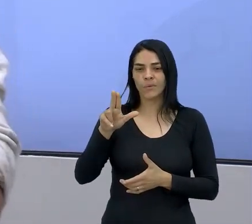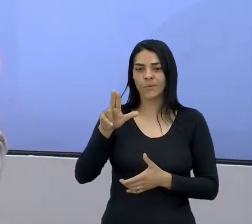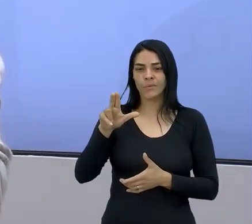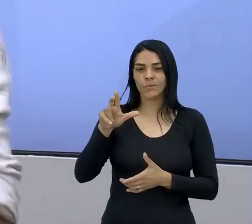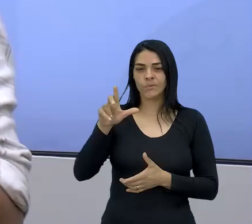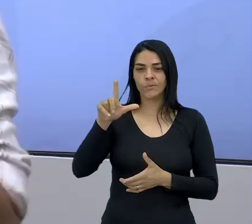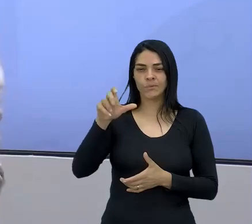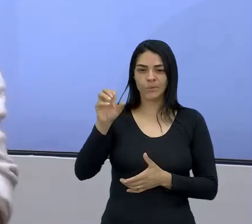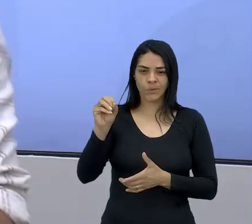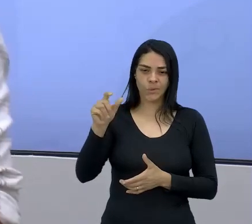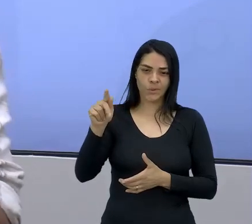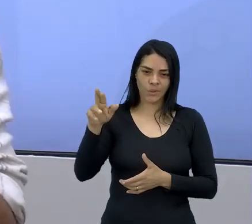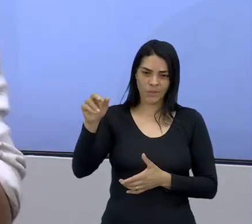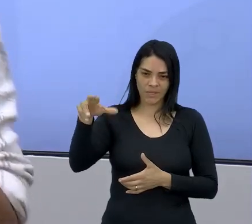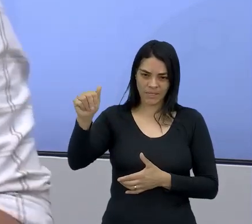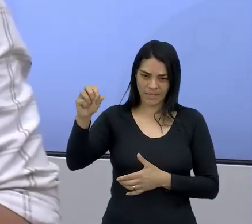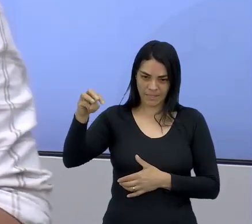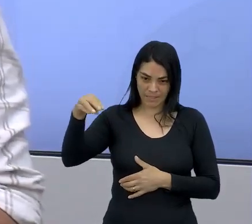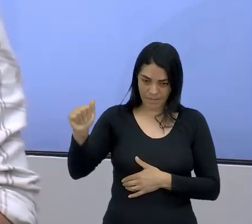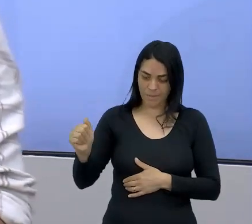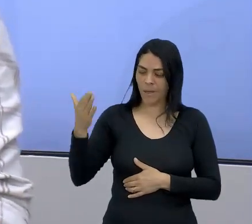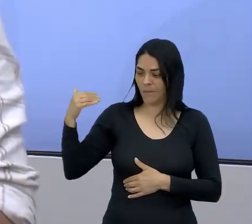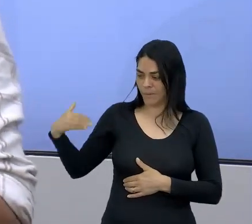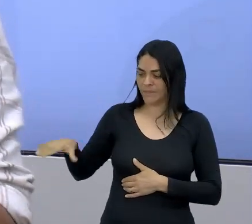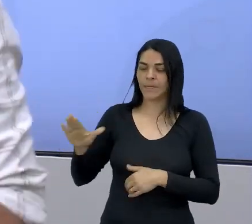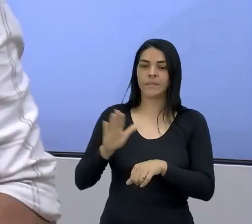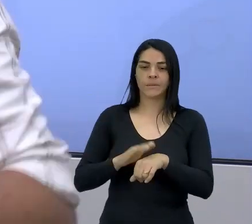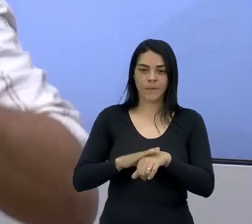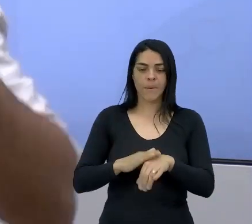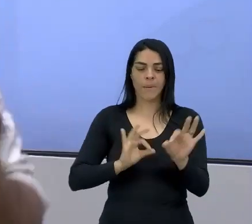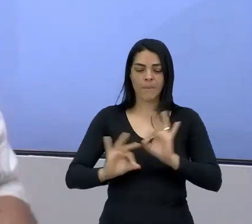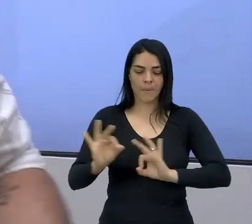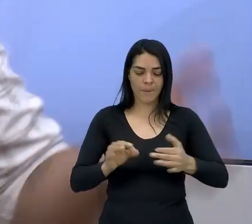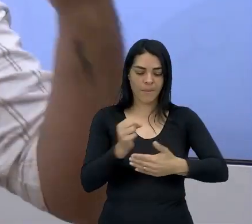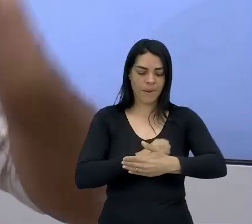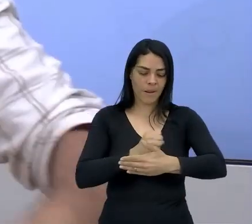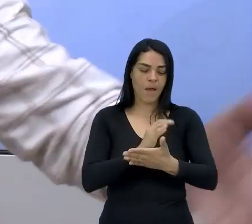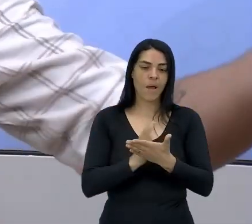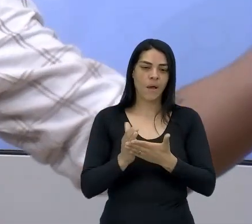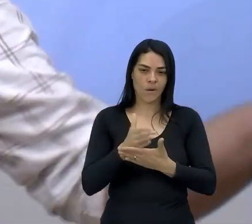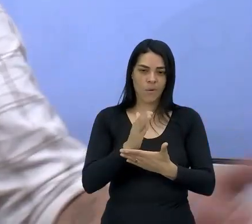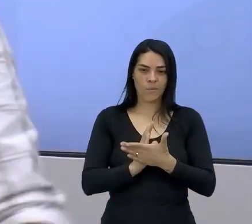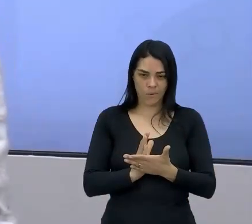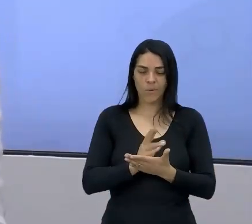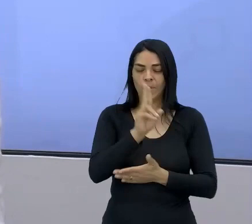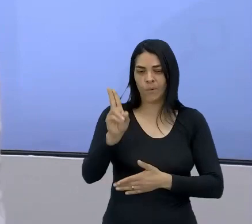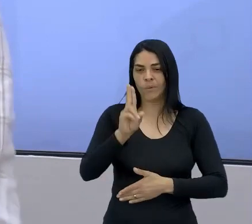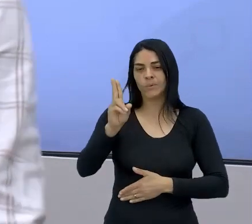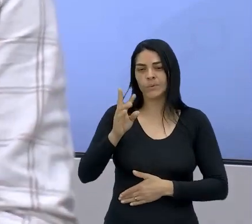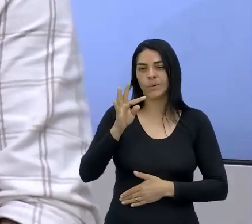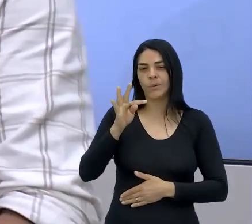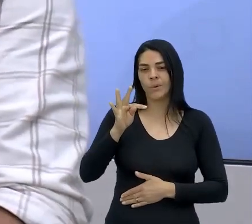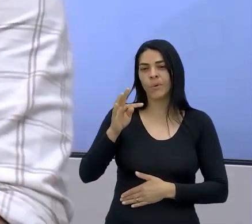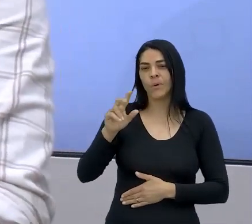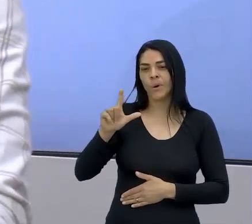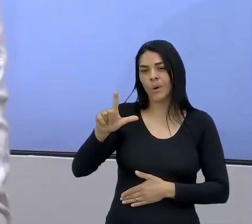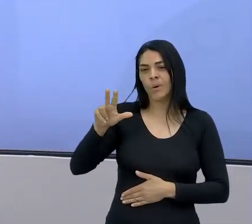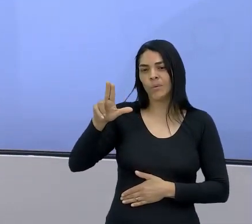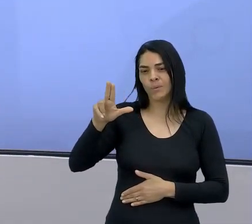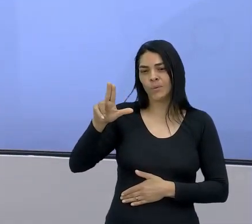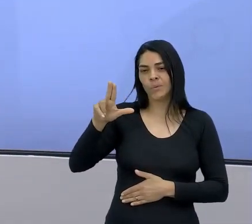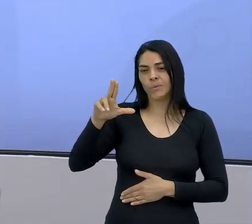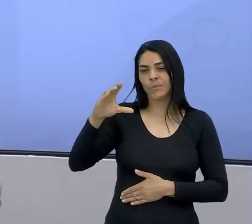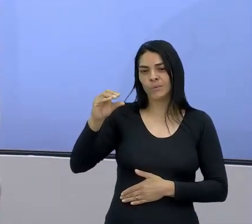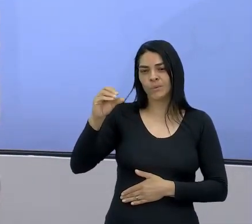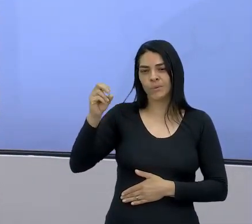para fazer o bolo, a gente fez o fluxograma do bolo também, né? A gente teve a ajuda da Lita aqui fazendo o fluxograma, inclusive foi do Uca Uca,